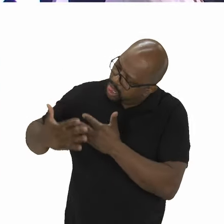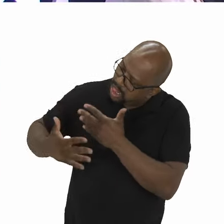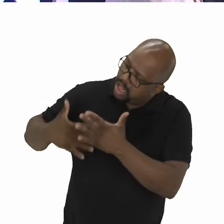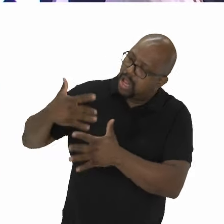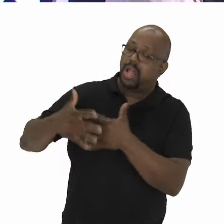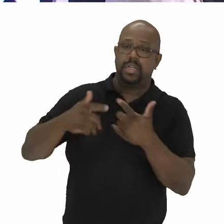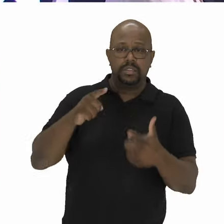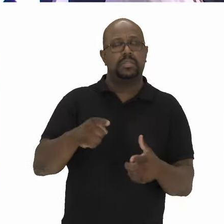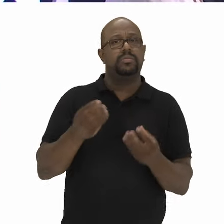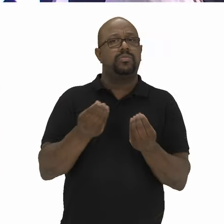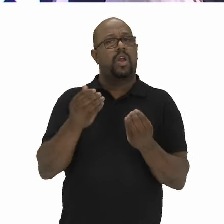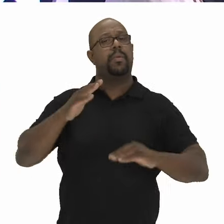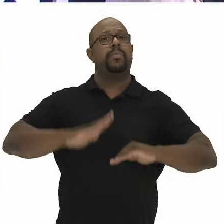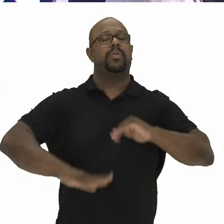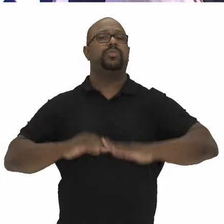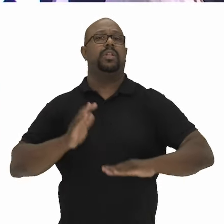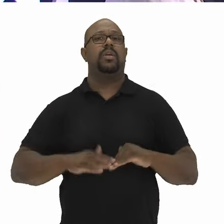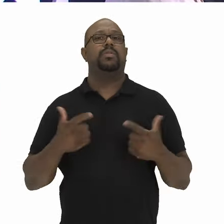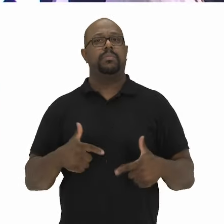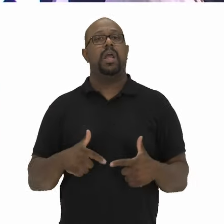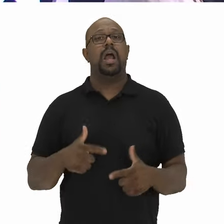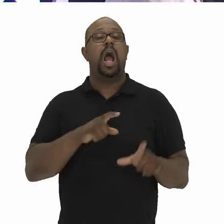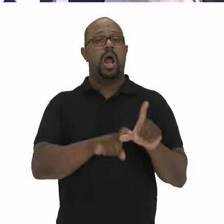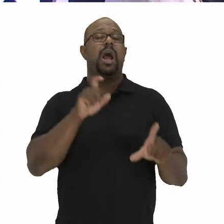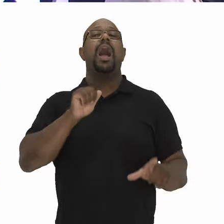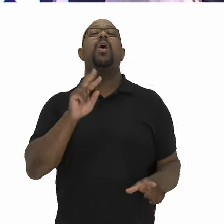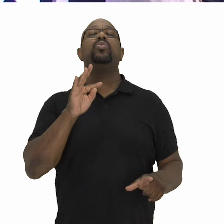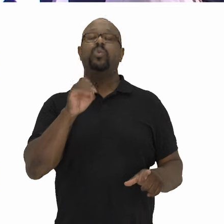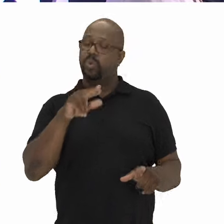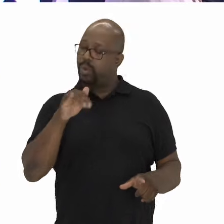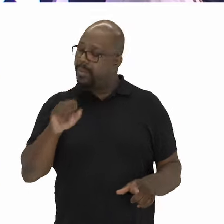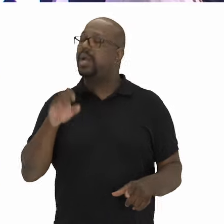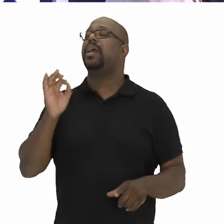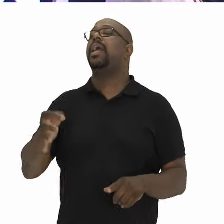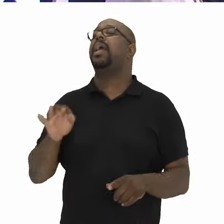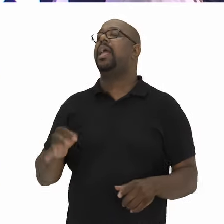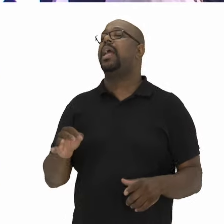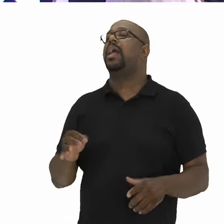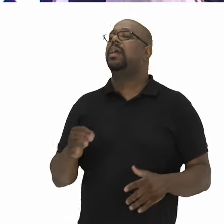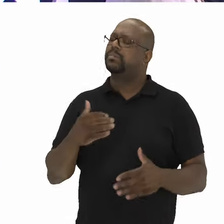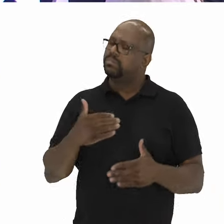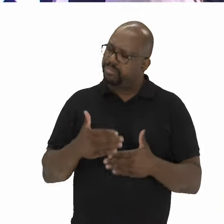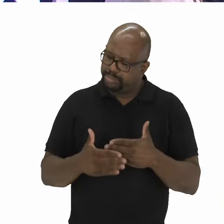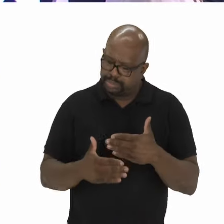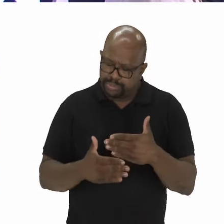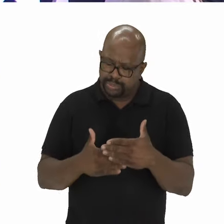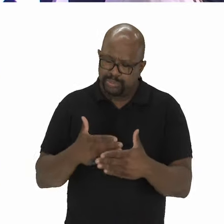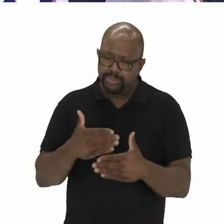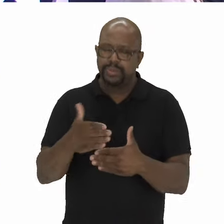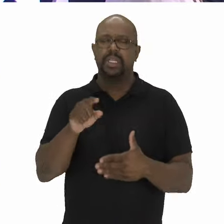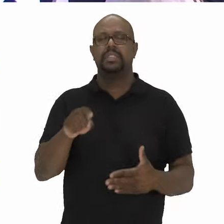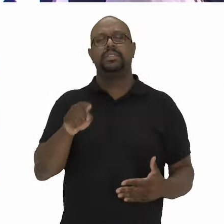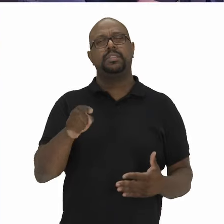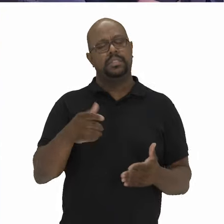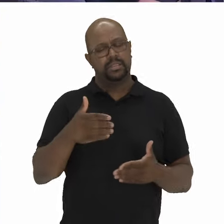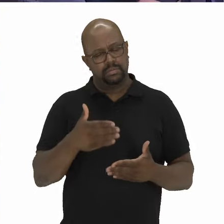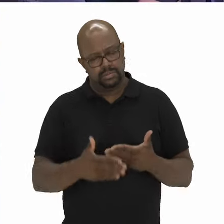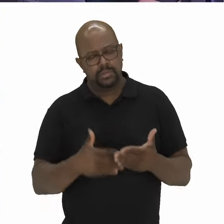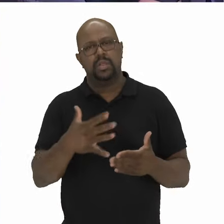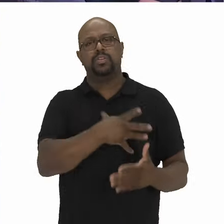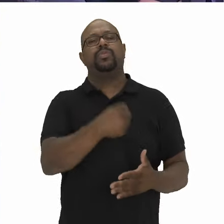aquele caminho e que estão de forma profissional autônoma autônoma e é construindo essa